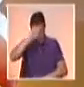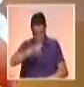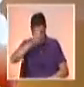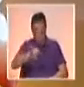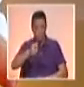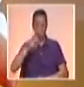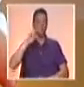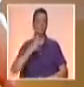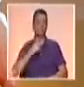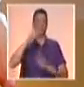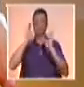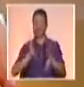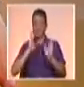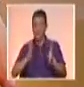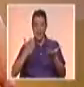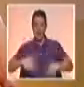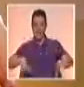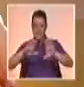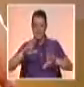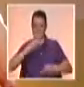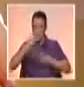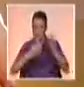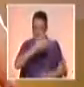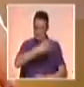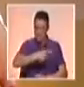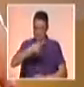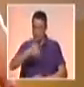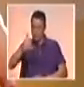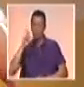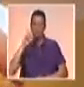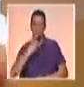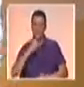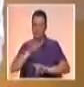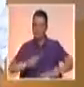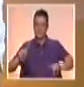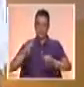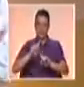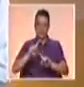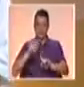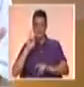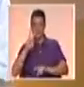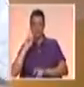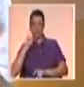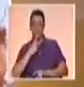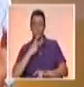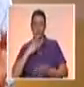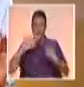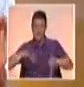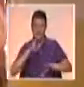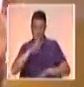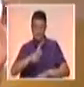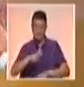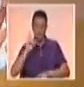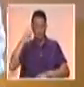cidadão surdo. Mas estamos a falar de 92, os surdos ainda eram vistos um bocadinho como, olha, eu vou usar um termo muito feio, mas era o que se dizia,